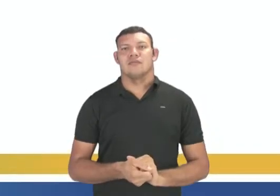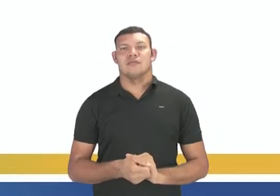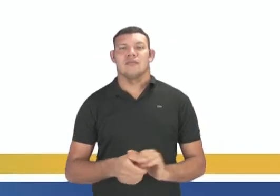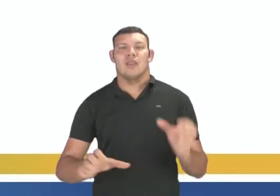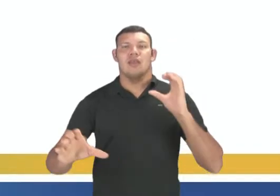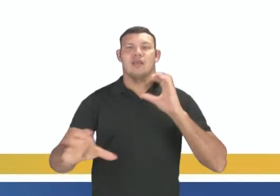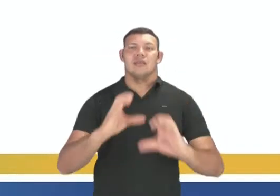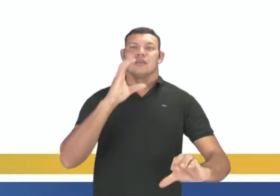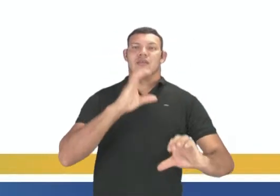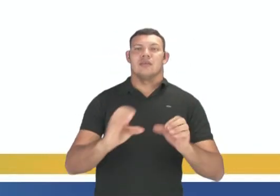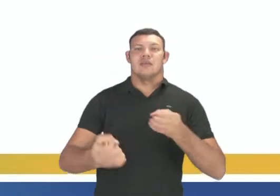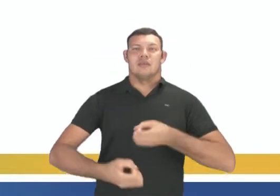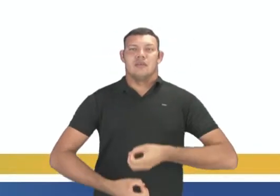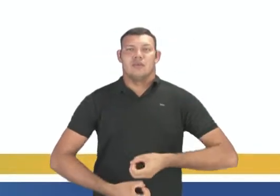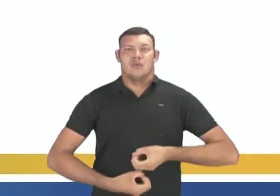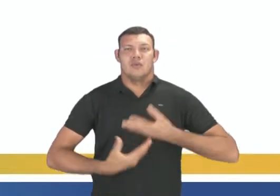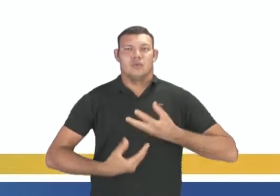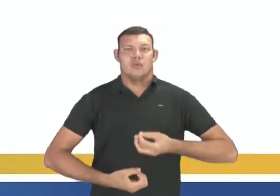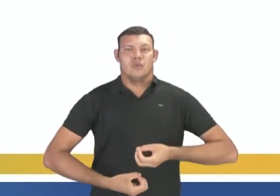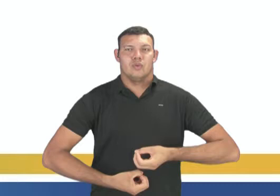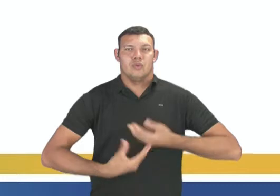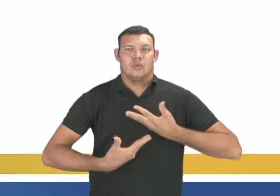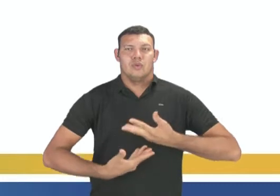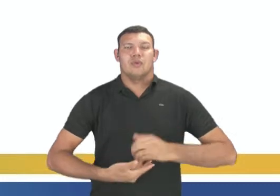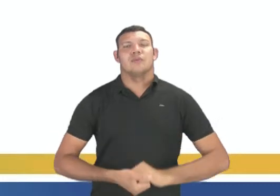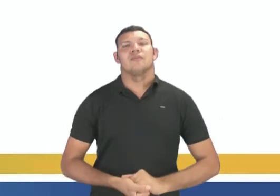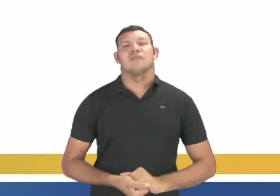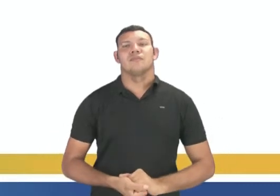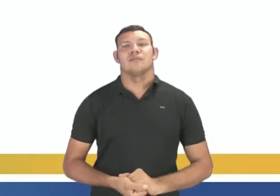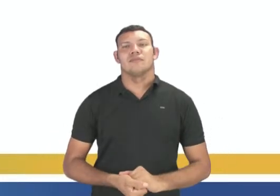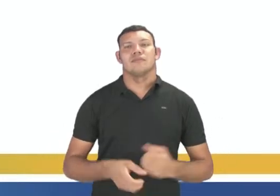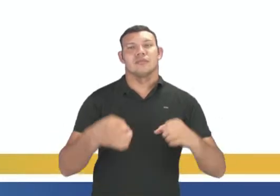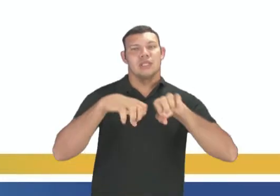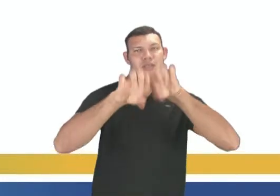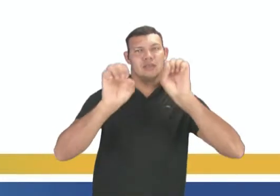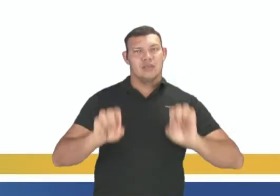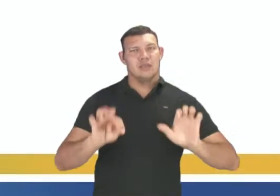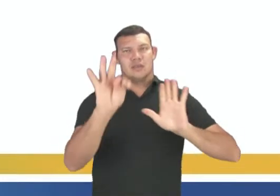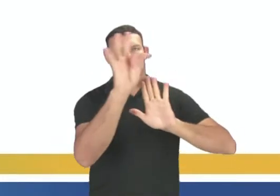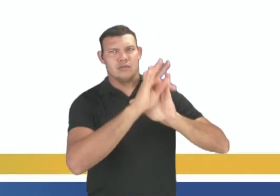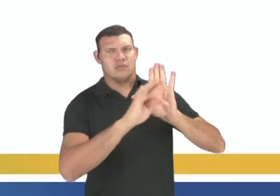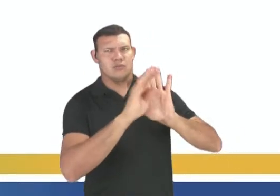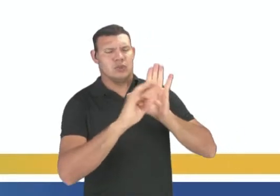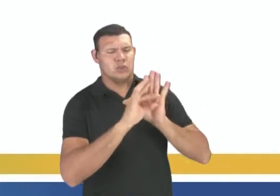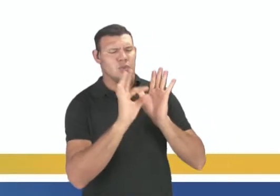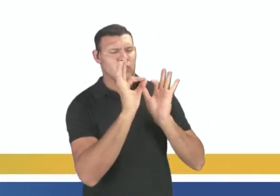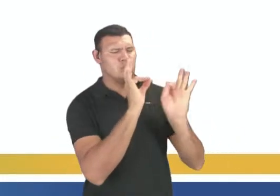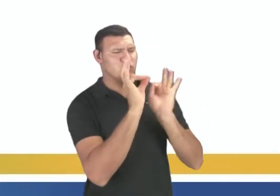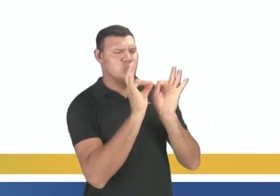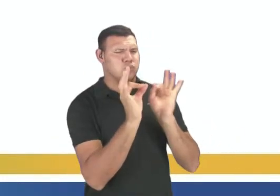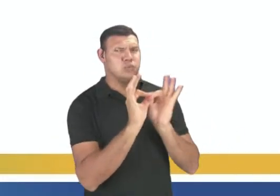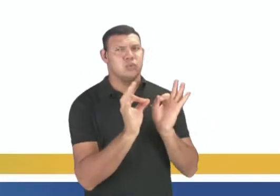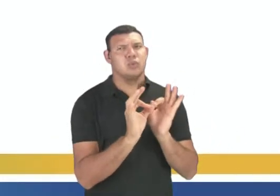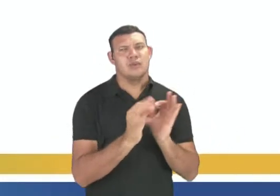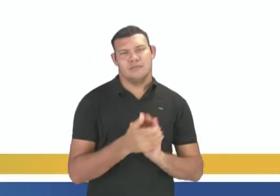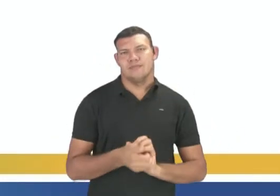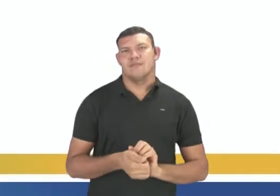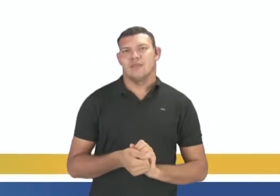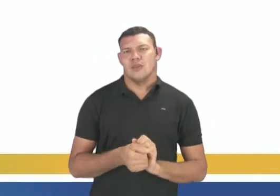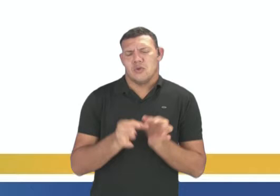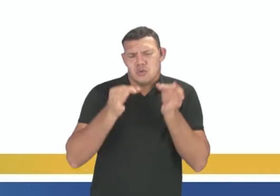cantigas, do trovadorismo, possuía, porém, uma estrutura textual mais elaborada,